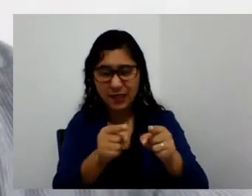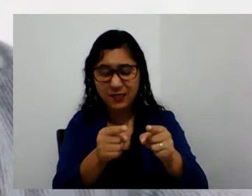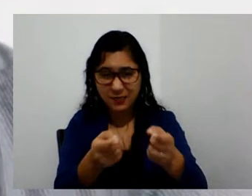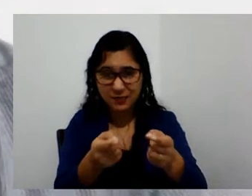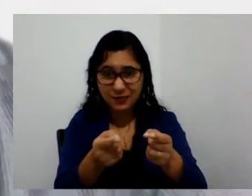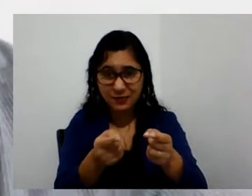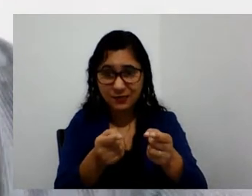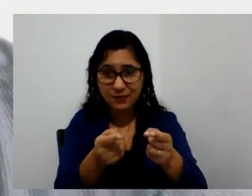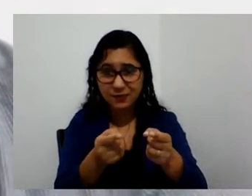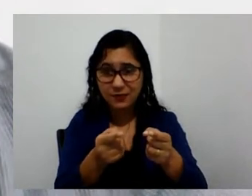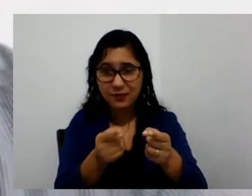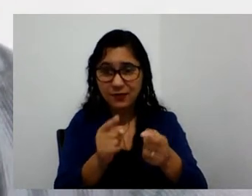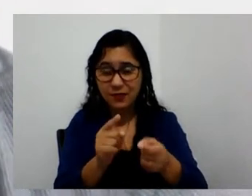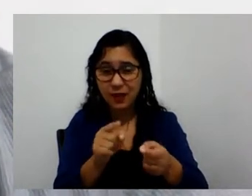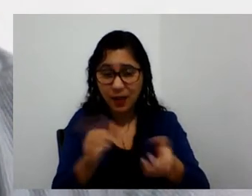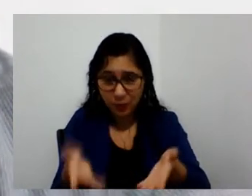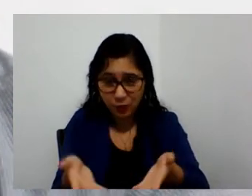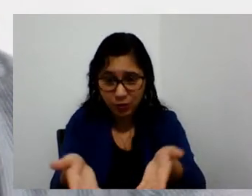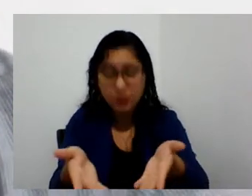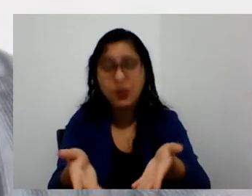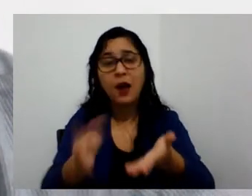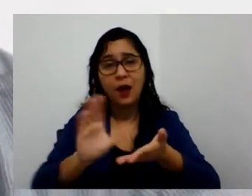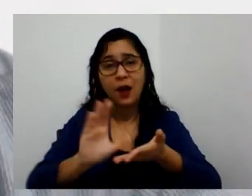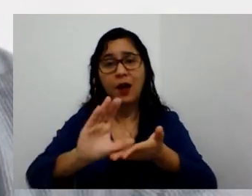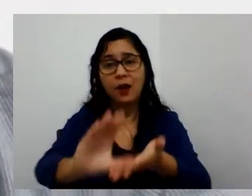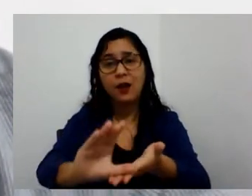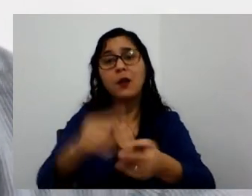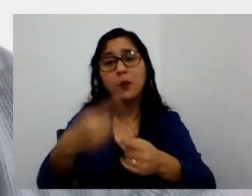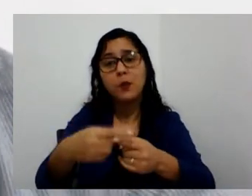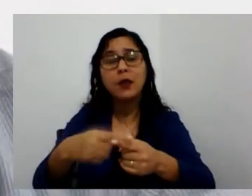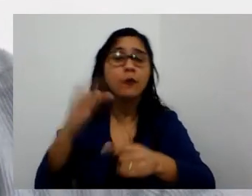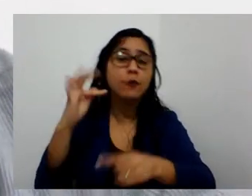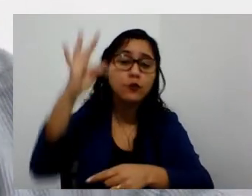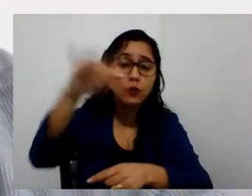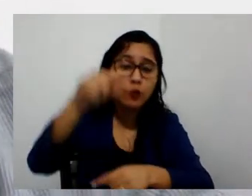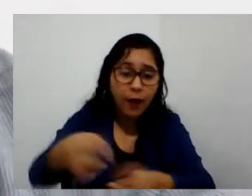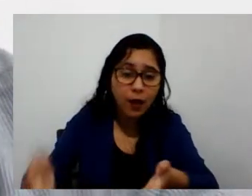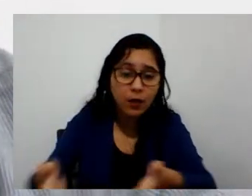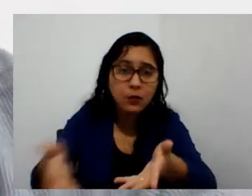porque no futuro esses alunos vão produzir muito, a gente tem certeza disso. A gente